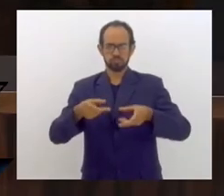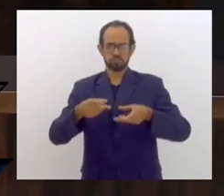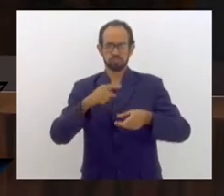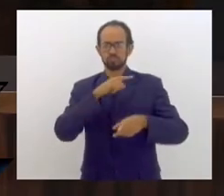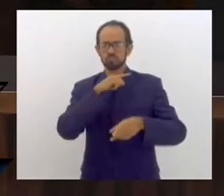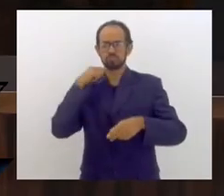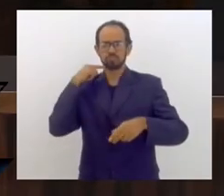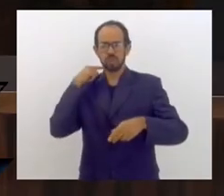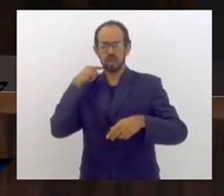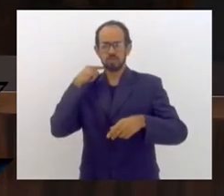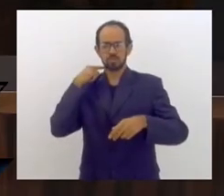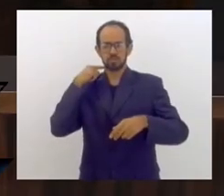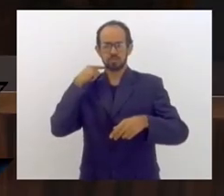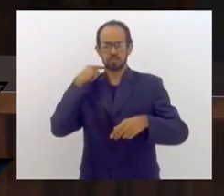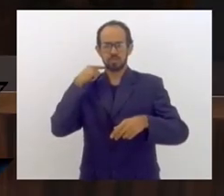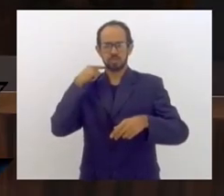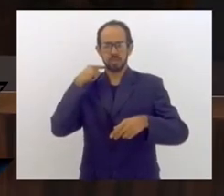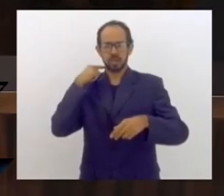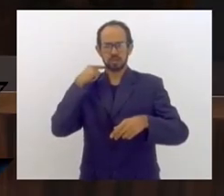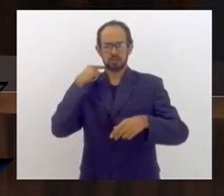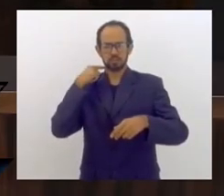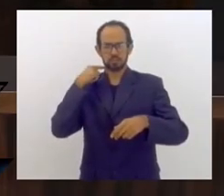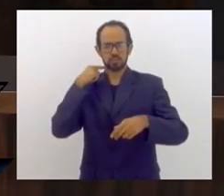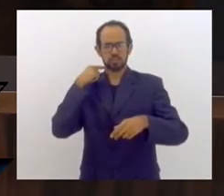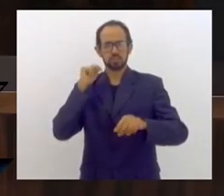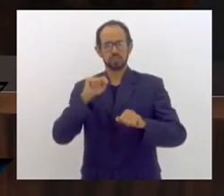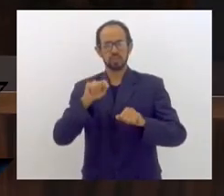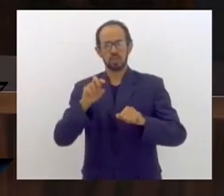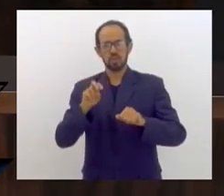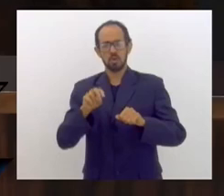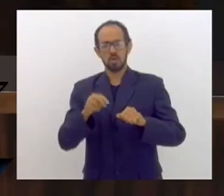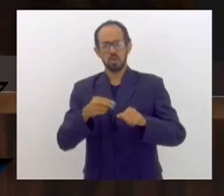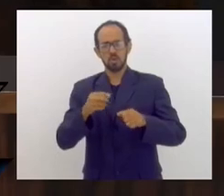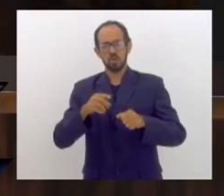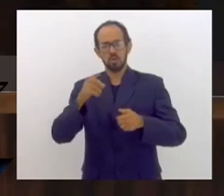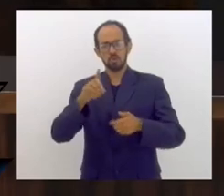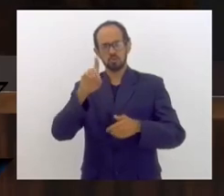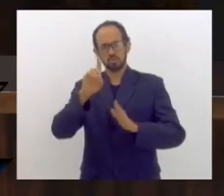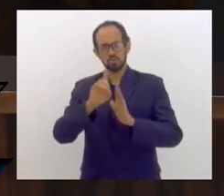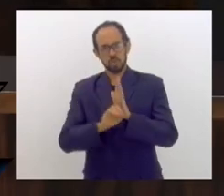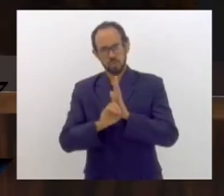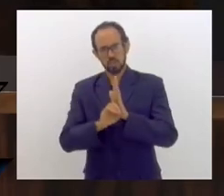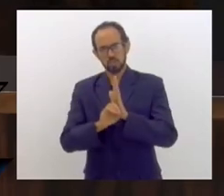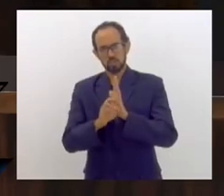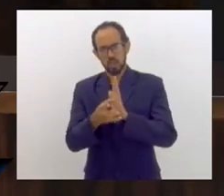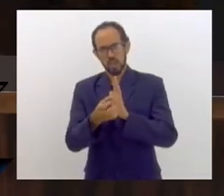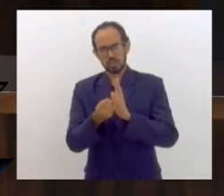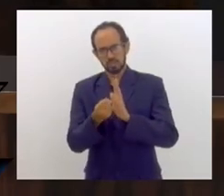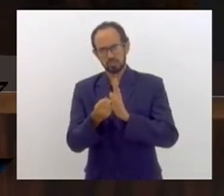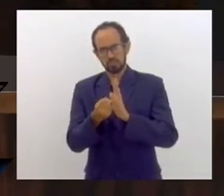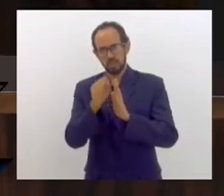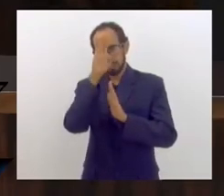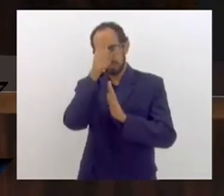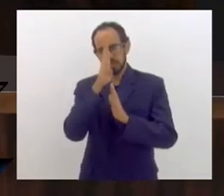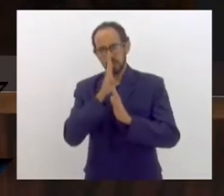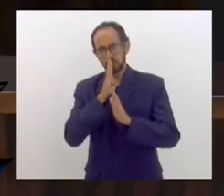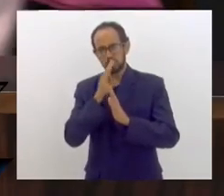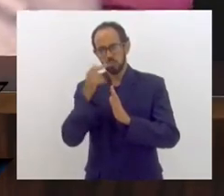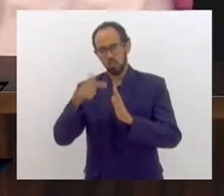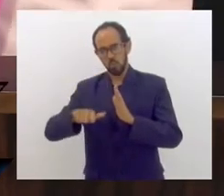prazos de validade vencida, o direito de receber gratuitamente outro